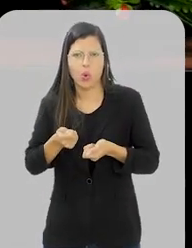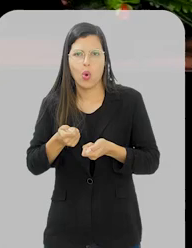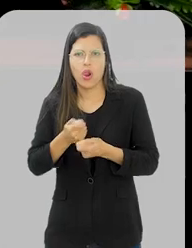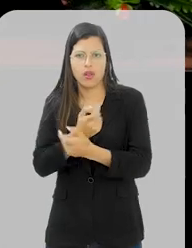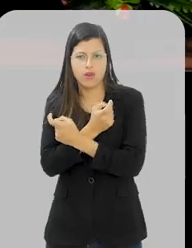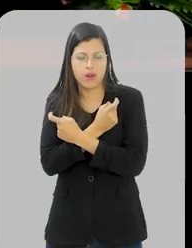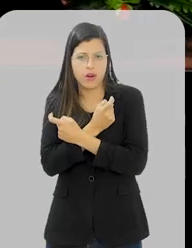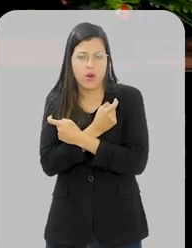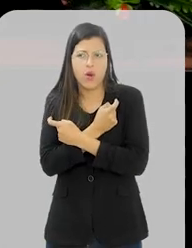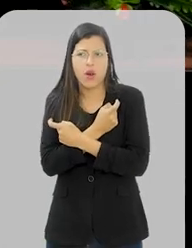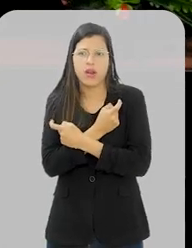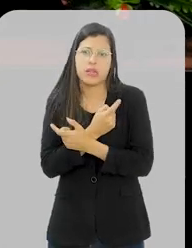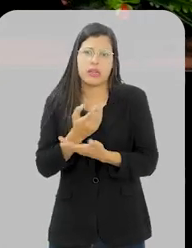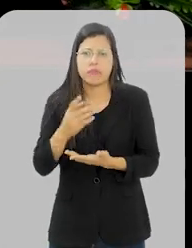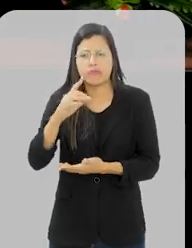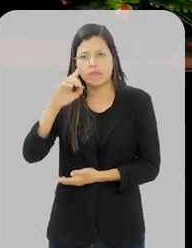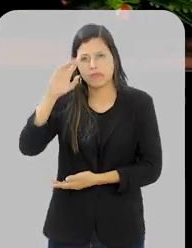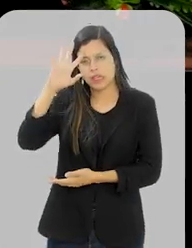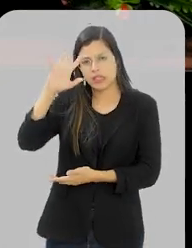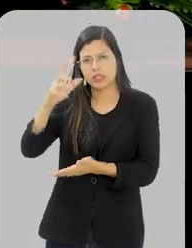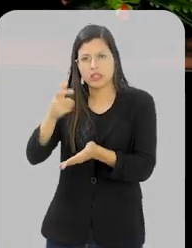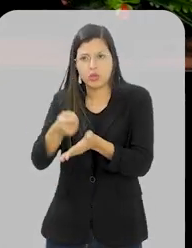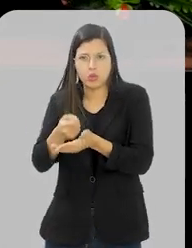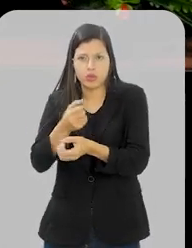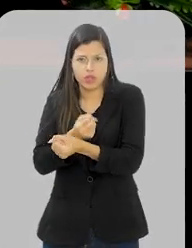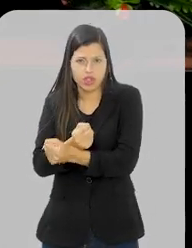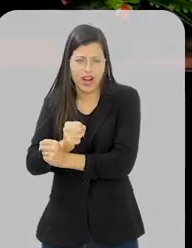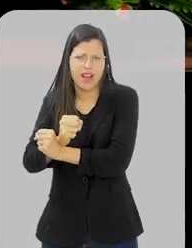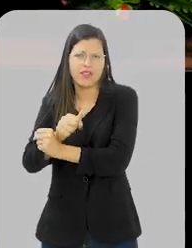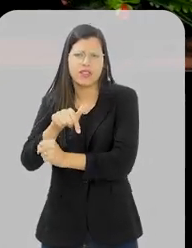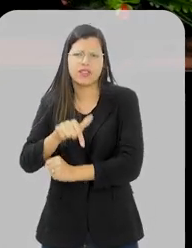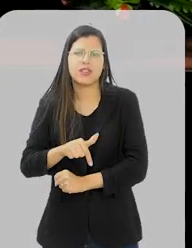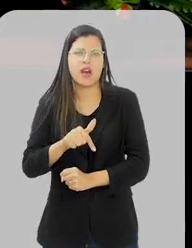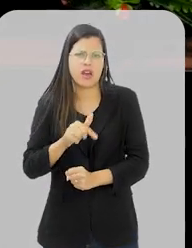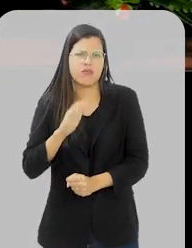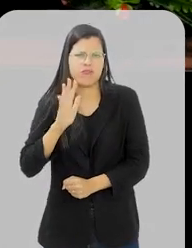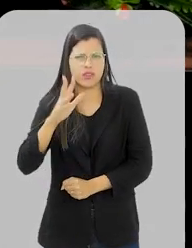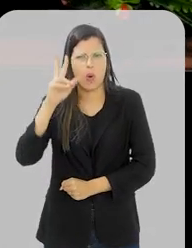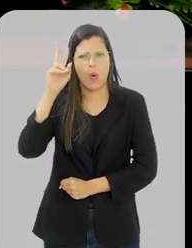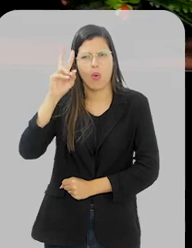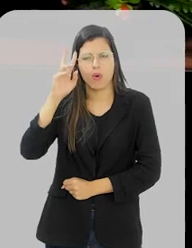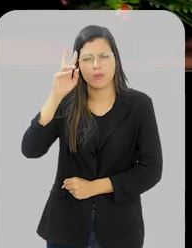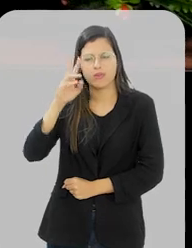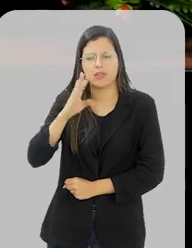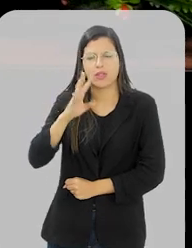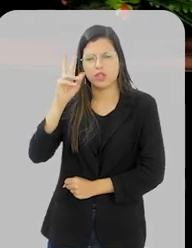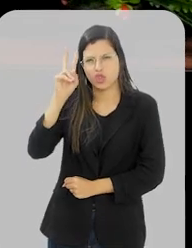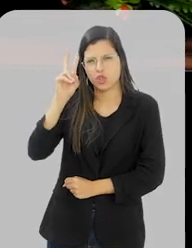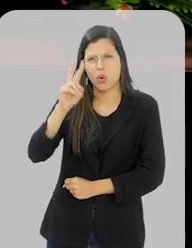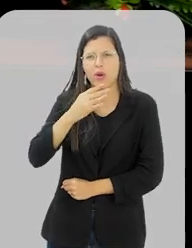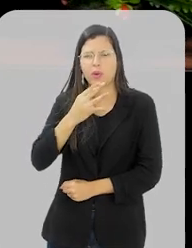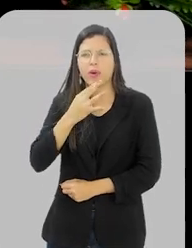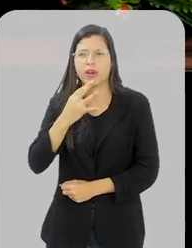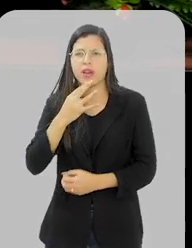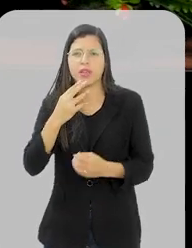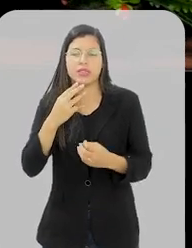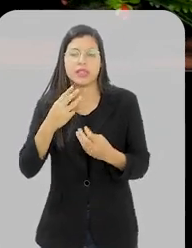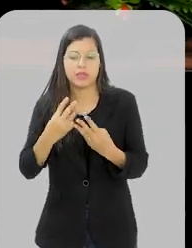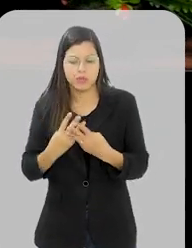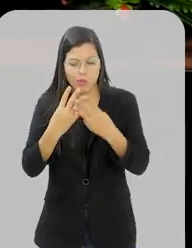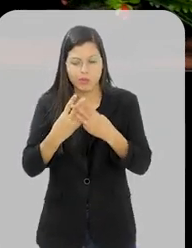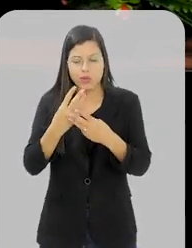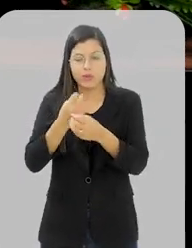resolveu escravizar todos os judeus e aquela história da escravidão do povo Judeu no Egito começou ali a A